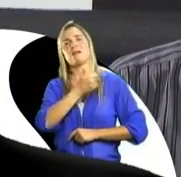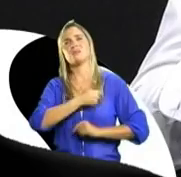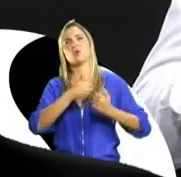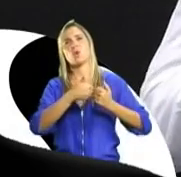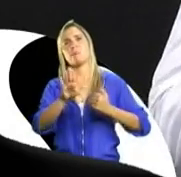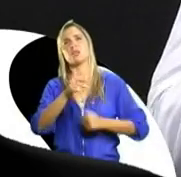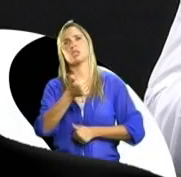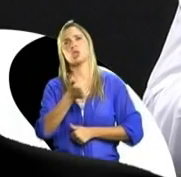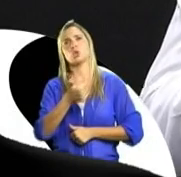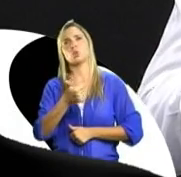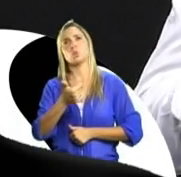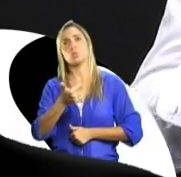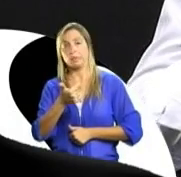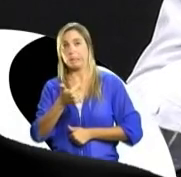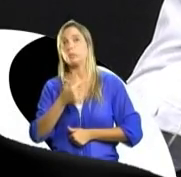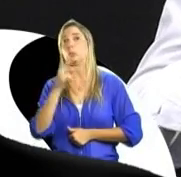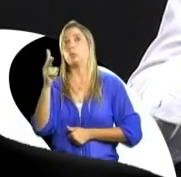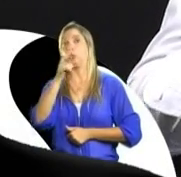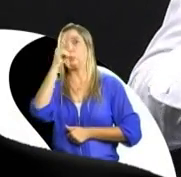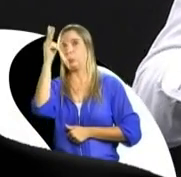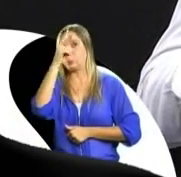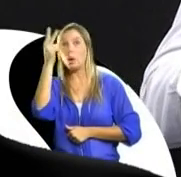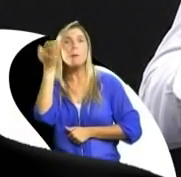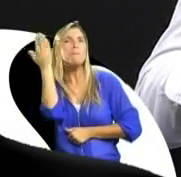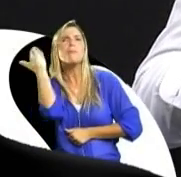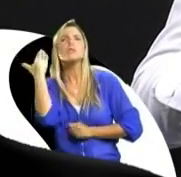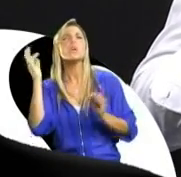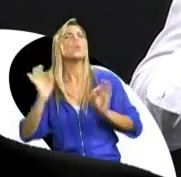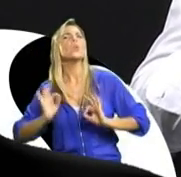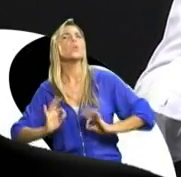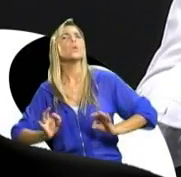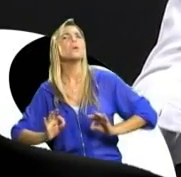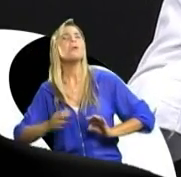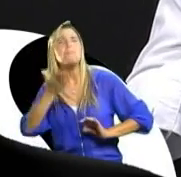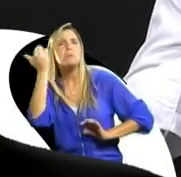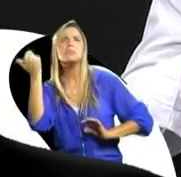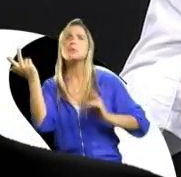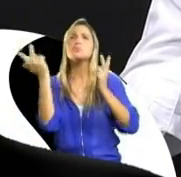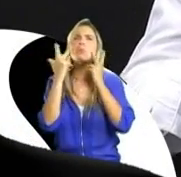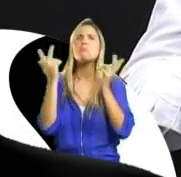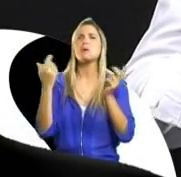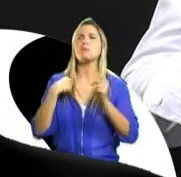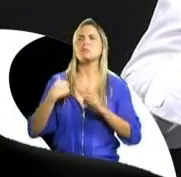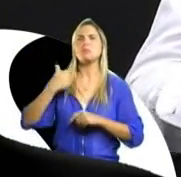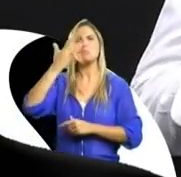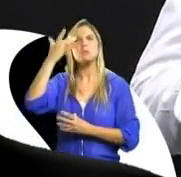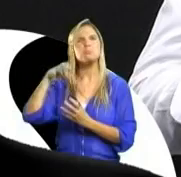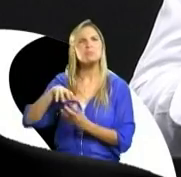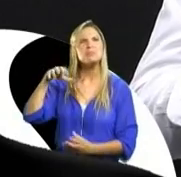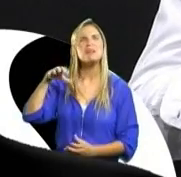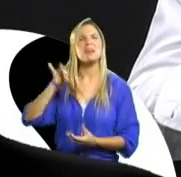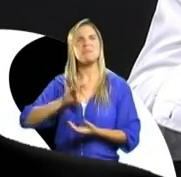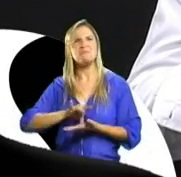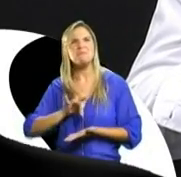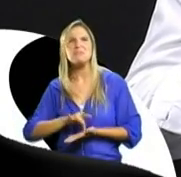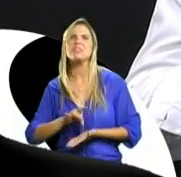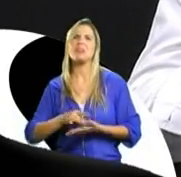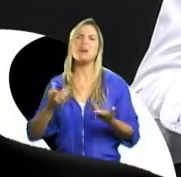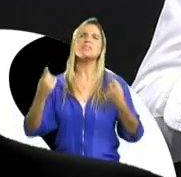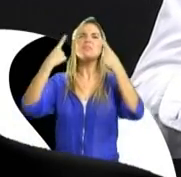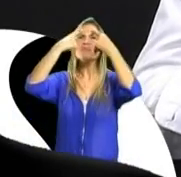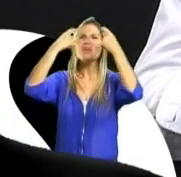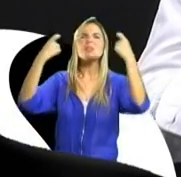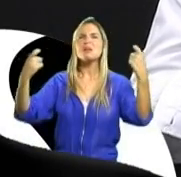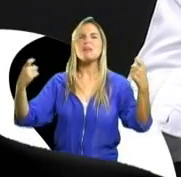idade, que é um dado alarmante. Até então nós não tínhamos essa previsibilidade, isso não existia. Era comum a